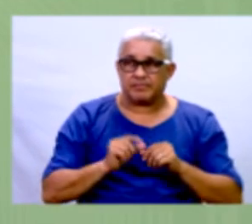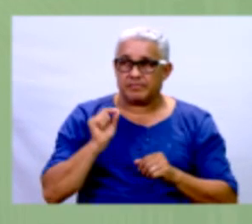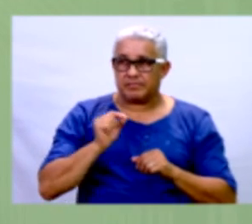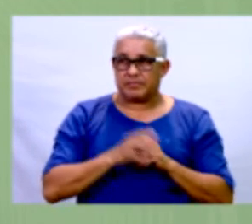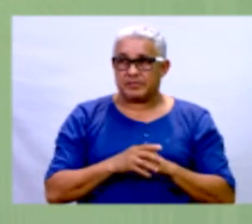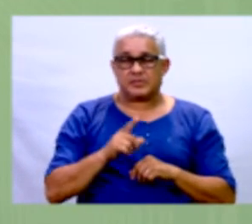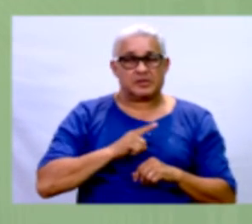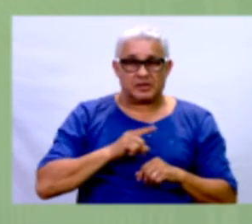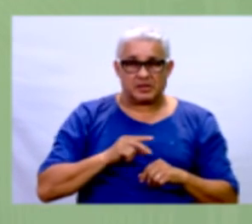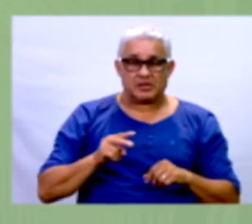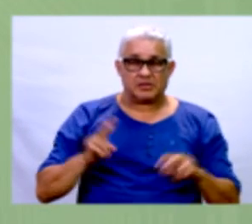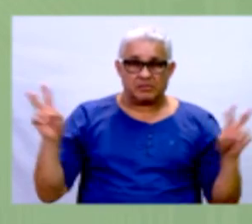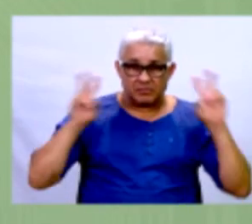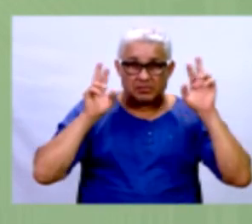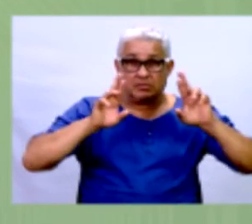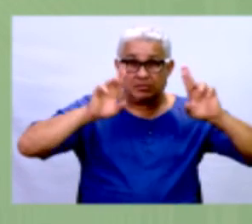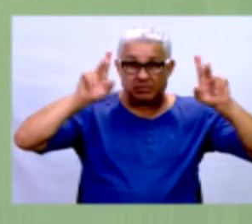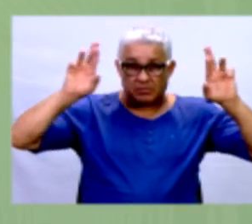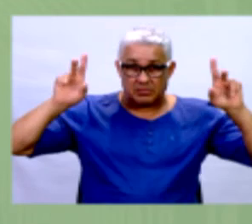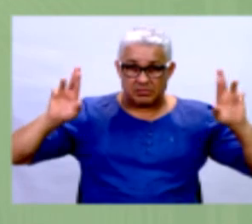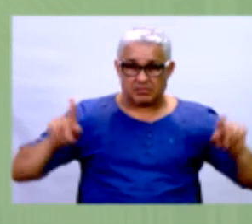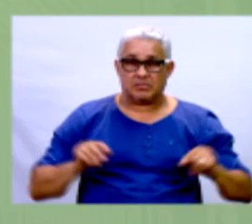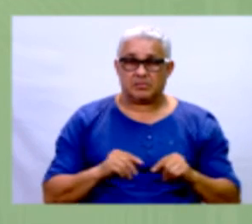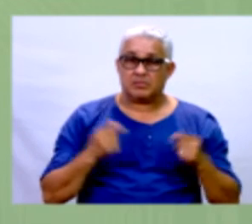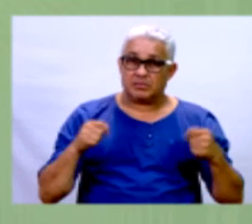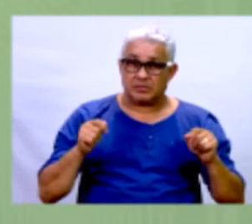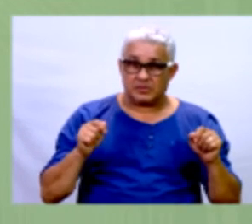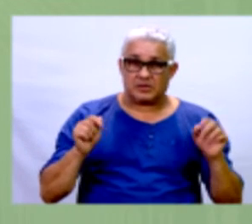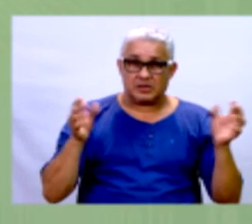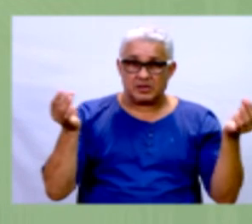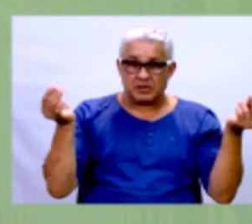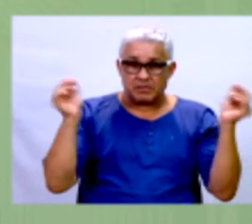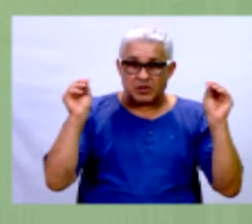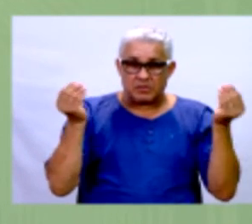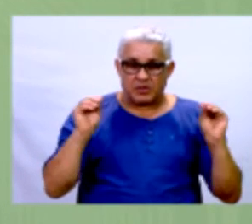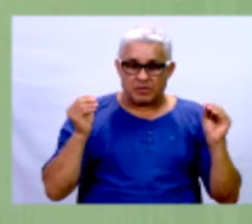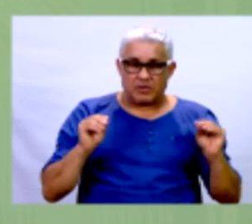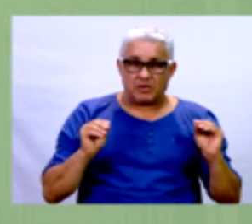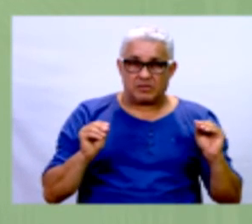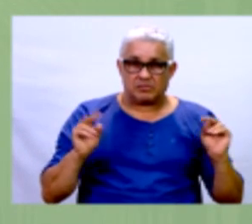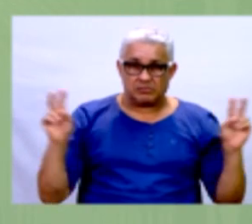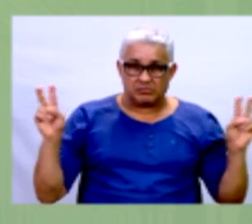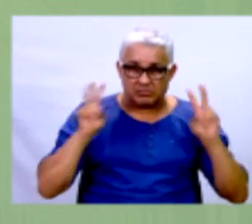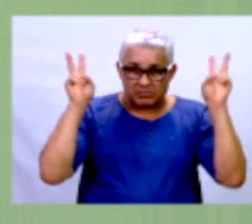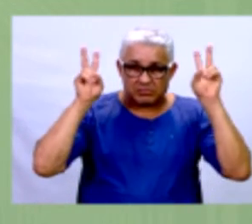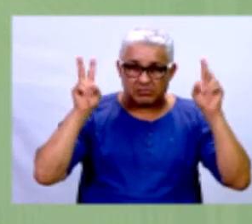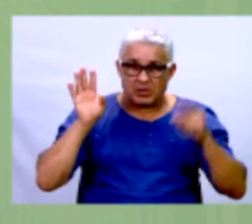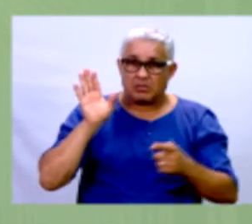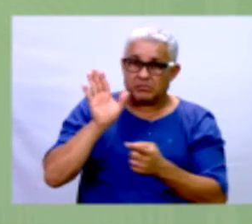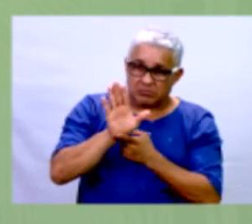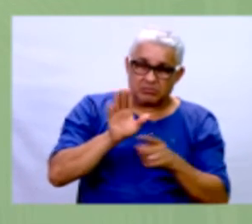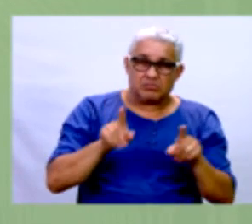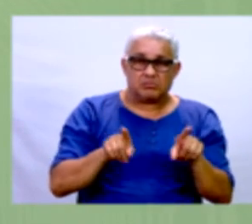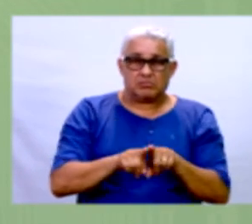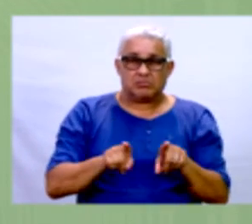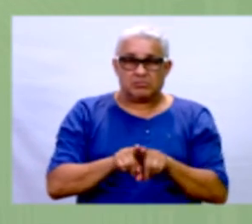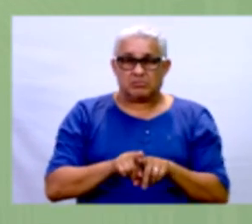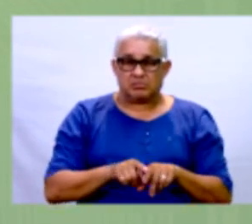que têm valores diferentes, né? Então a gente precisa aninhar, né, esses valores, né, e disponibilizar eles de uma